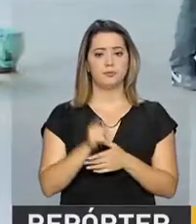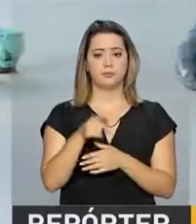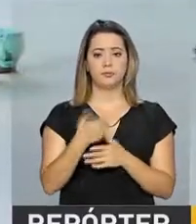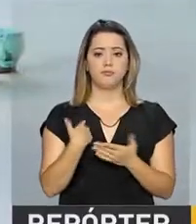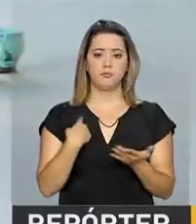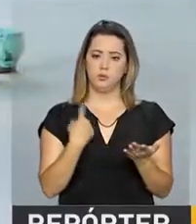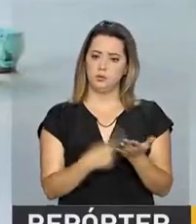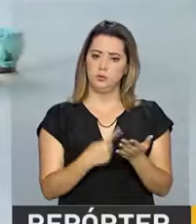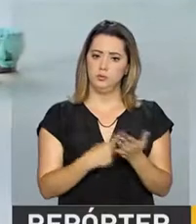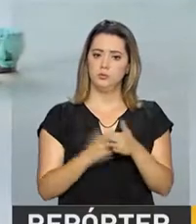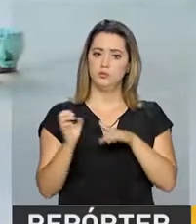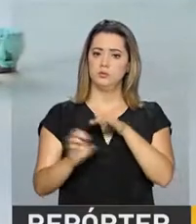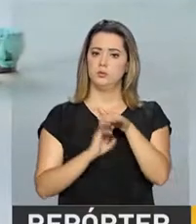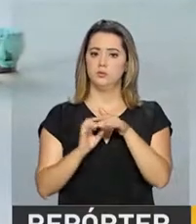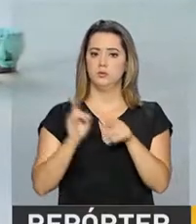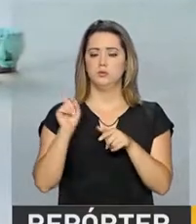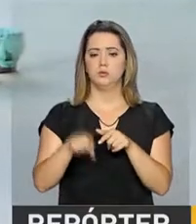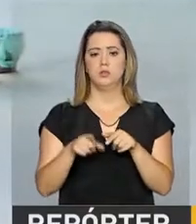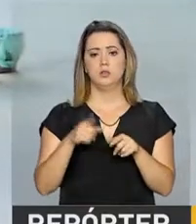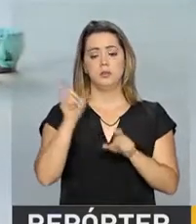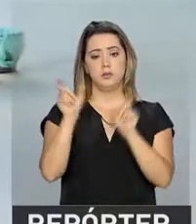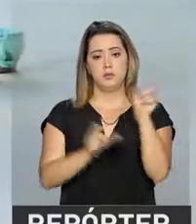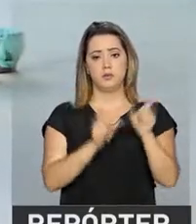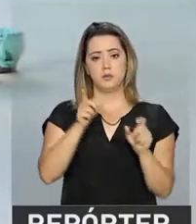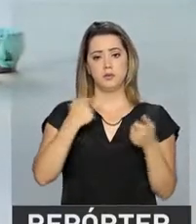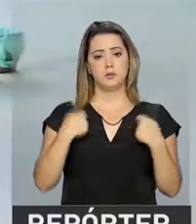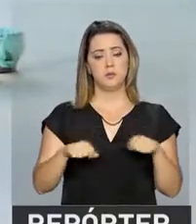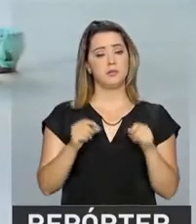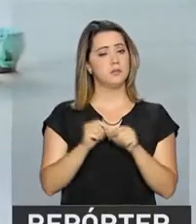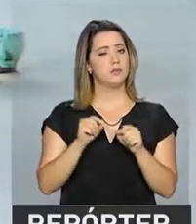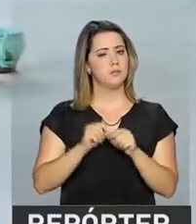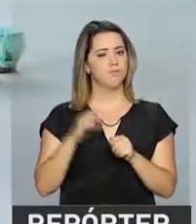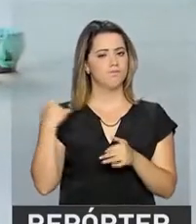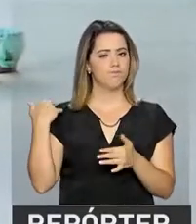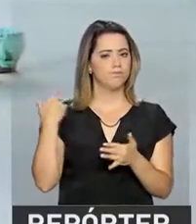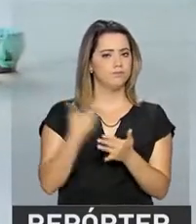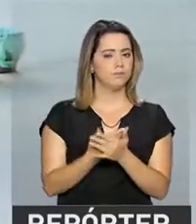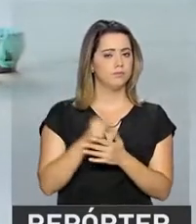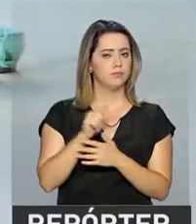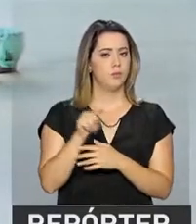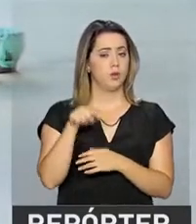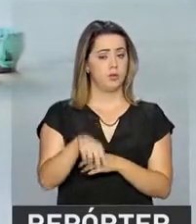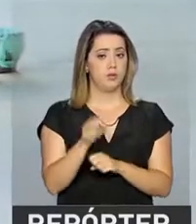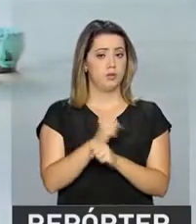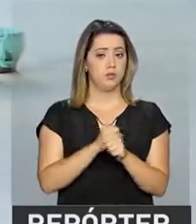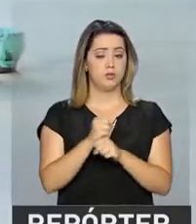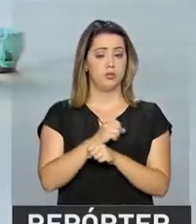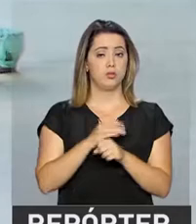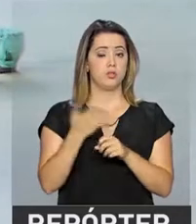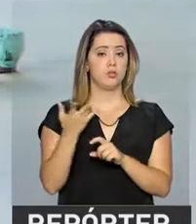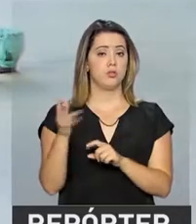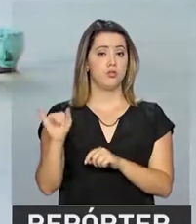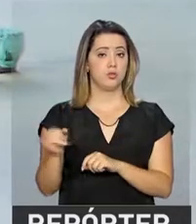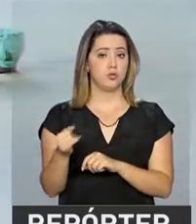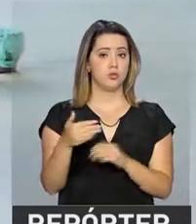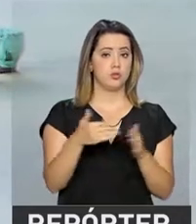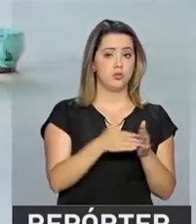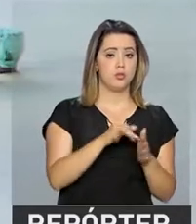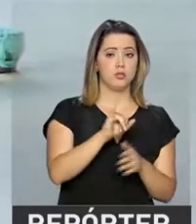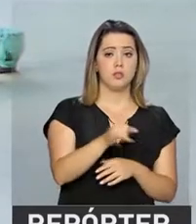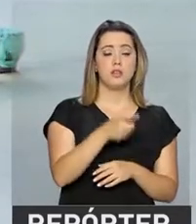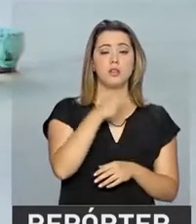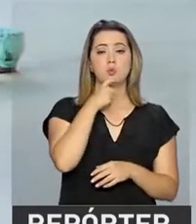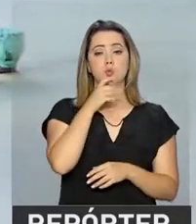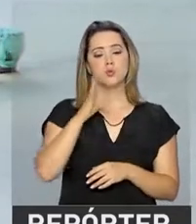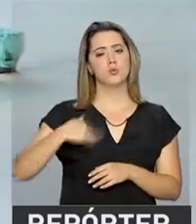empreendedorismo é o que muitos brasileiros têm feito nos últimos tempos só neste ano de janeiro a julho foram